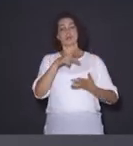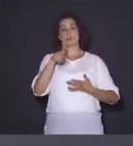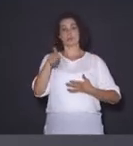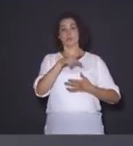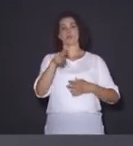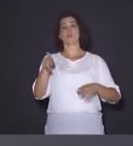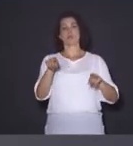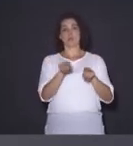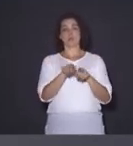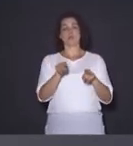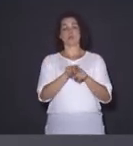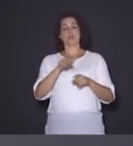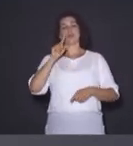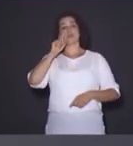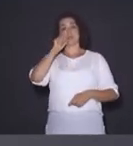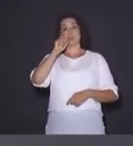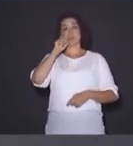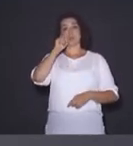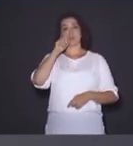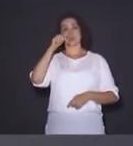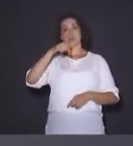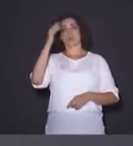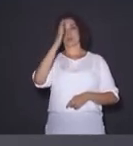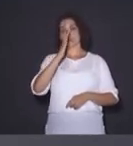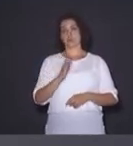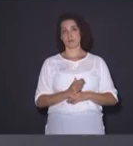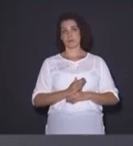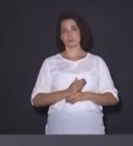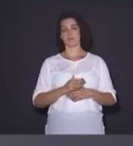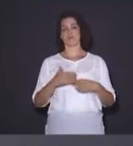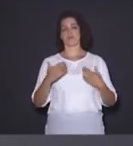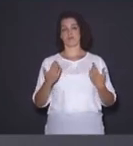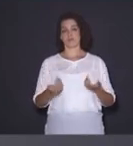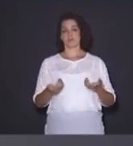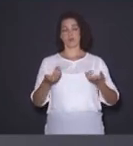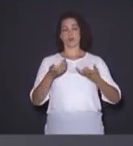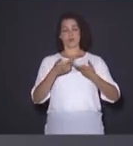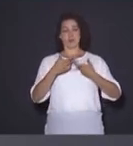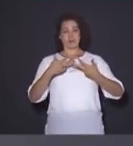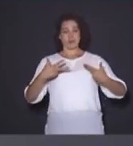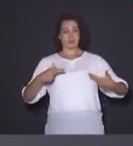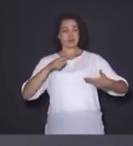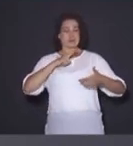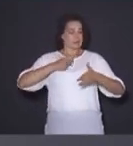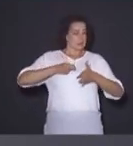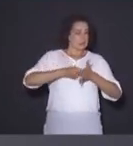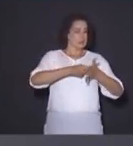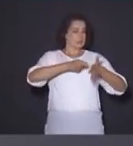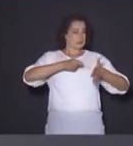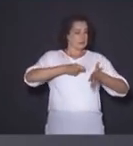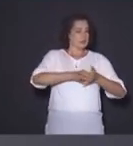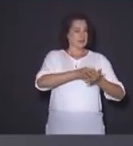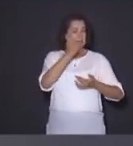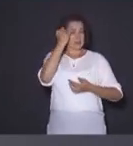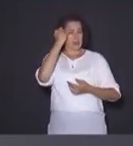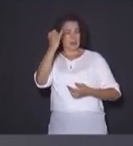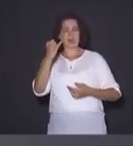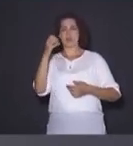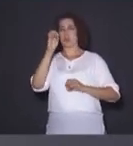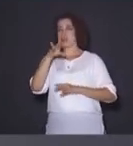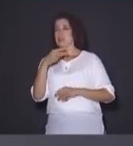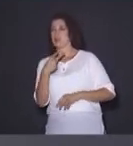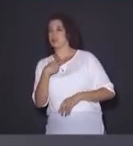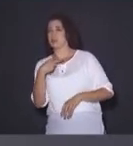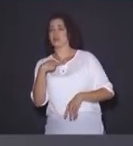tornará um perigo para o país então nesse bojo todo de tanta pressão ideológica de que a nossa educação não pode ser crítica não pode